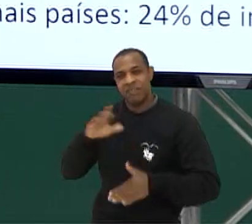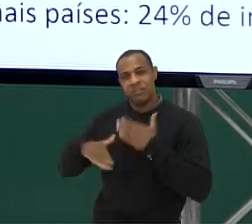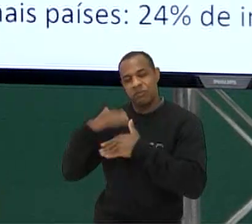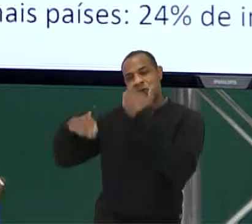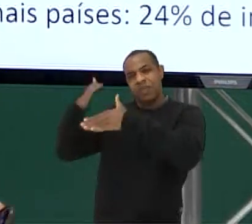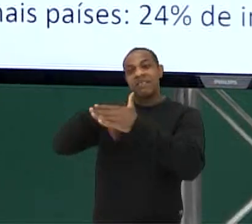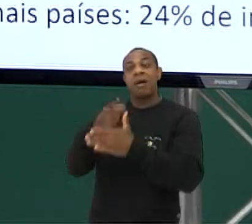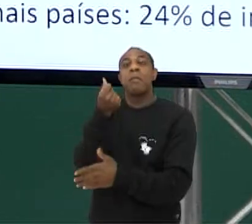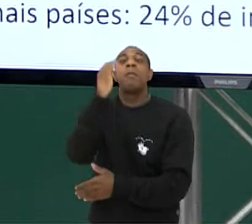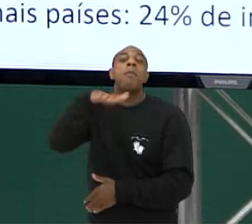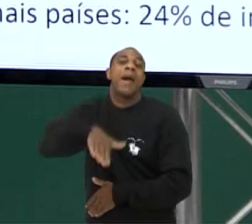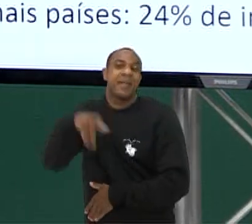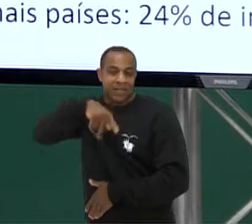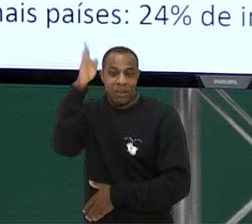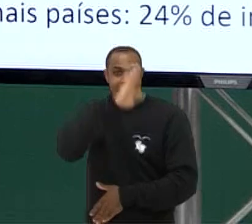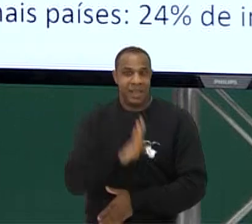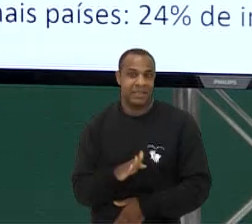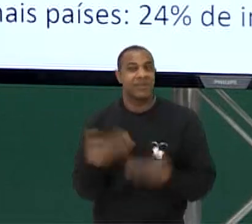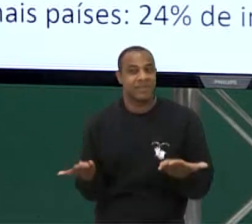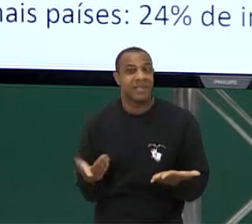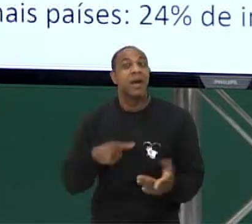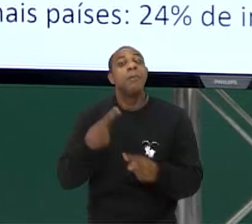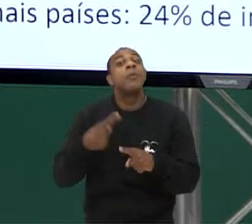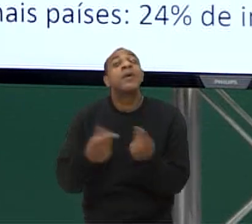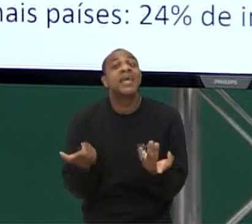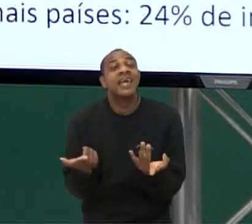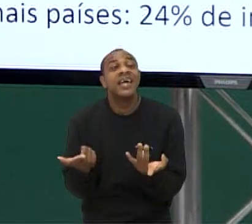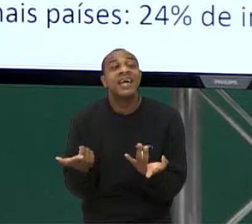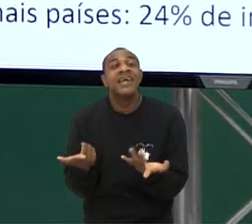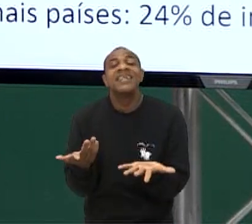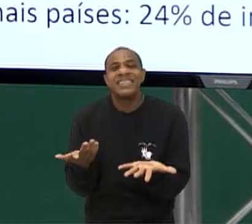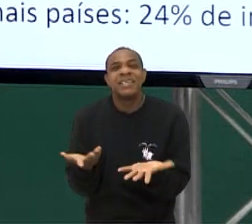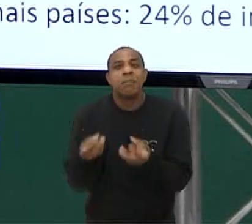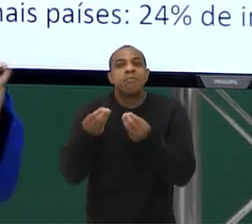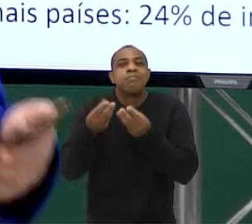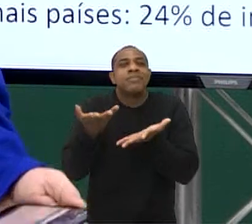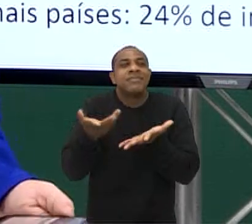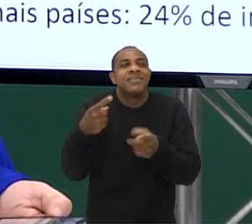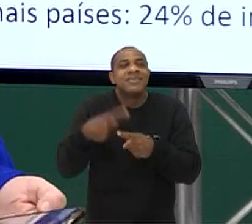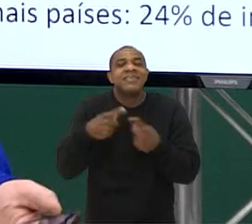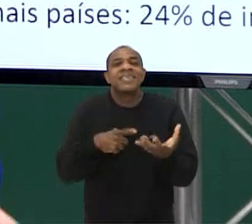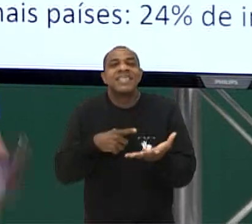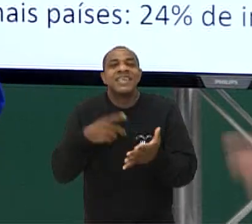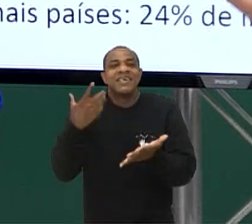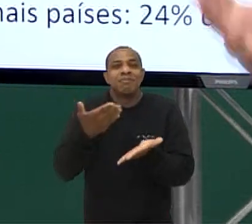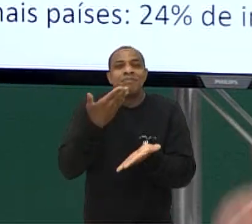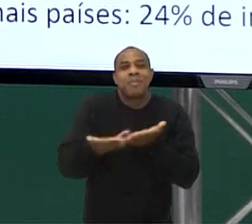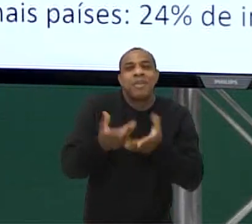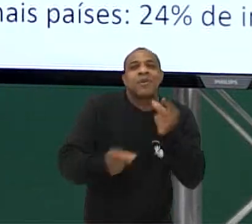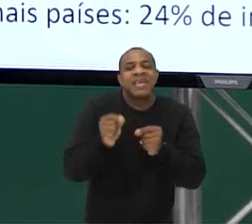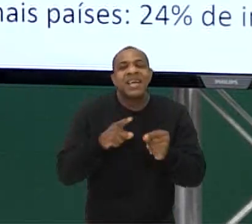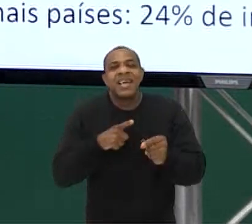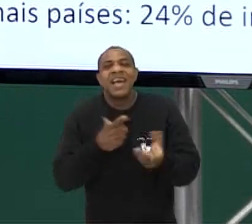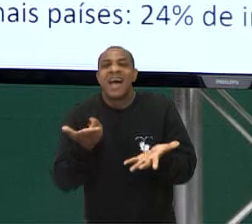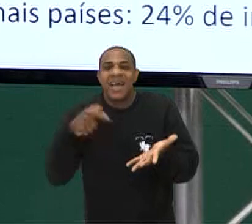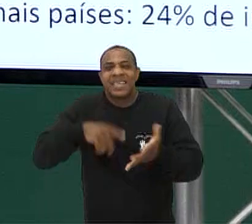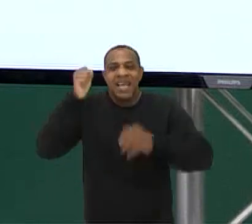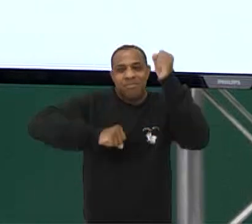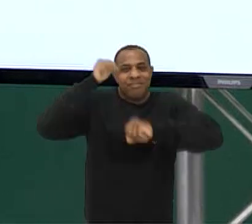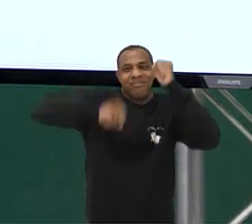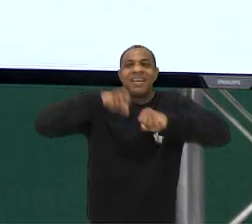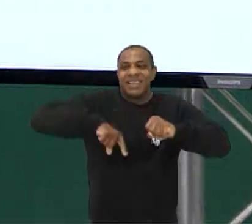ainda mais baratos no Brasil. E isso acabou sabotando a ideia de tentar criar uma indústria no Brasil, porque era mais barato comprar